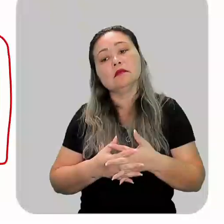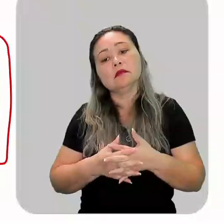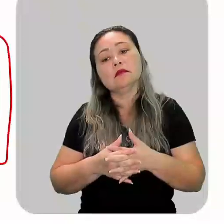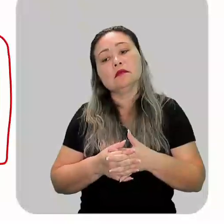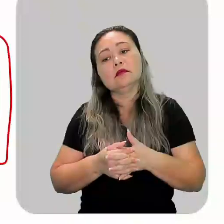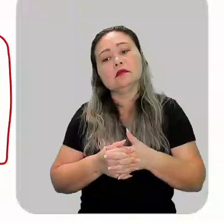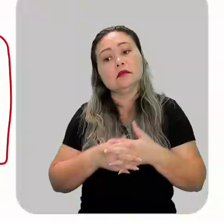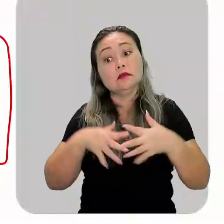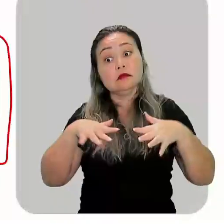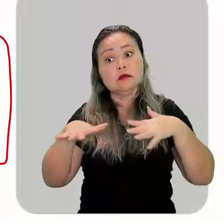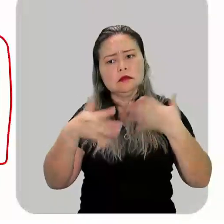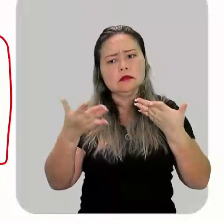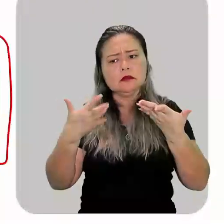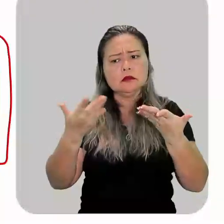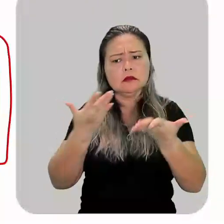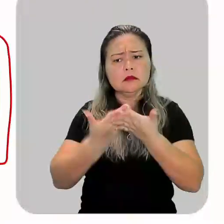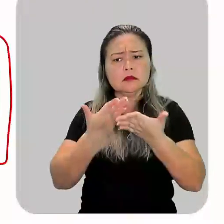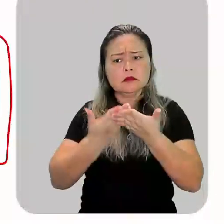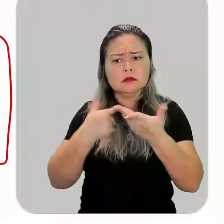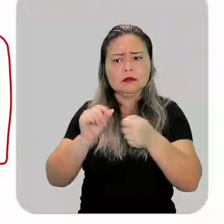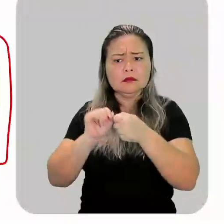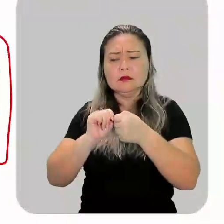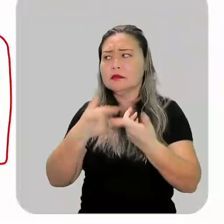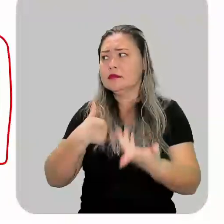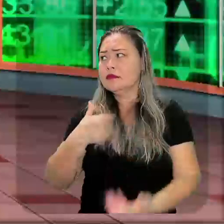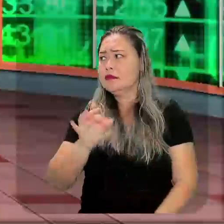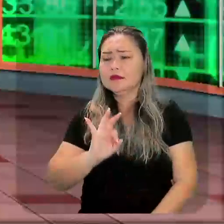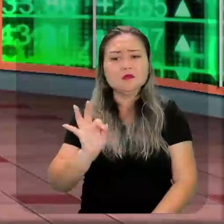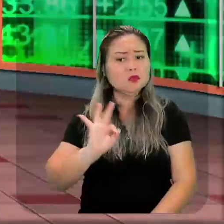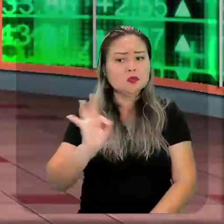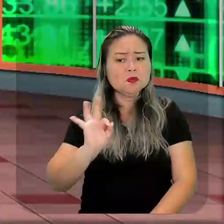É meio agitadinha essa aula, né? A professora Adelina que deve achar.